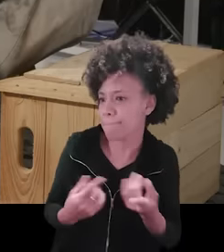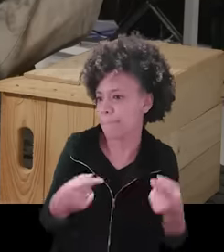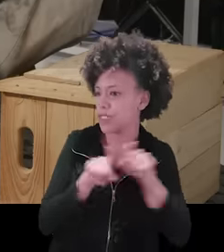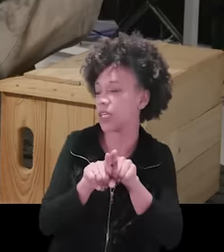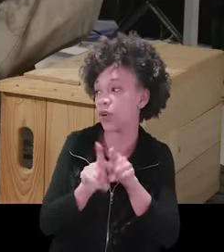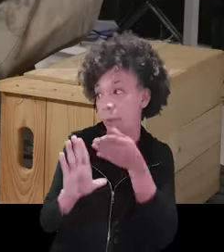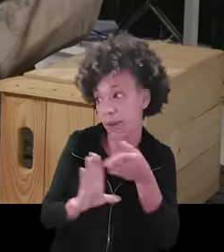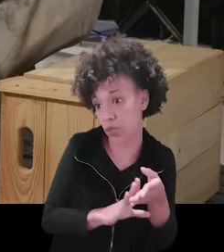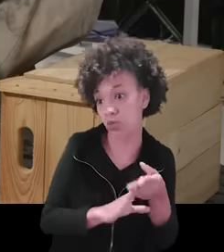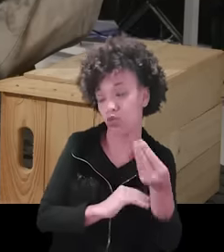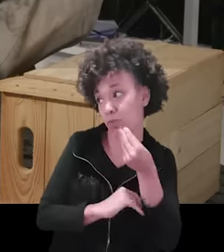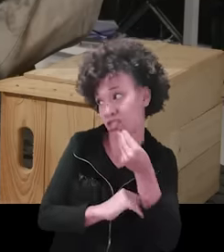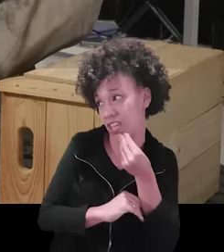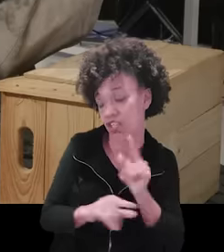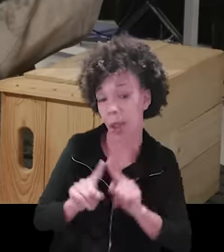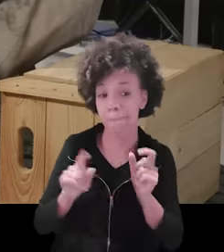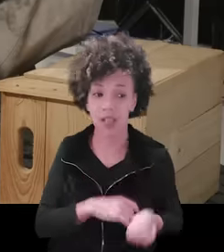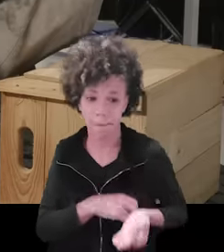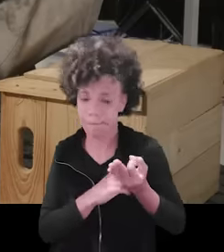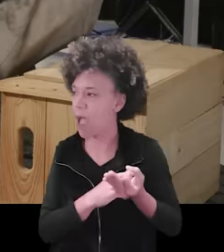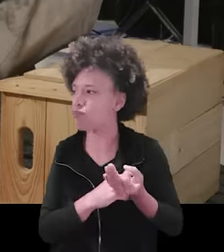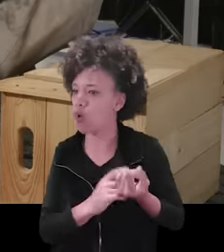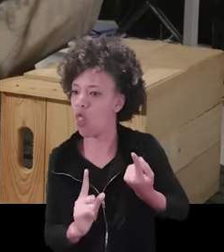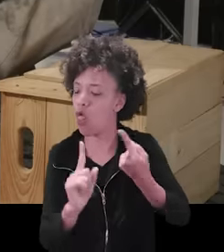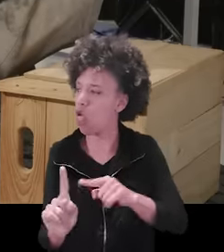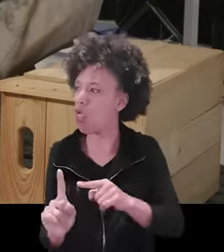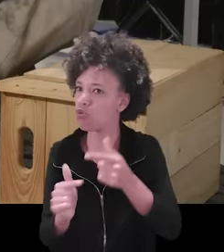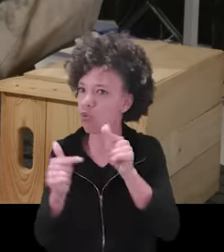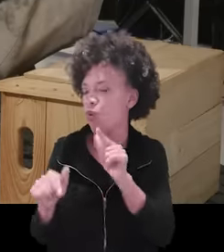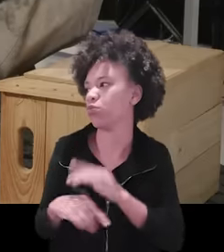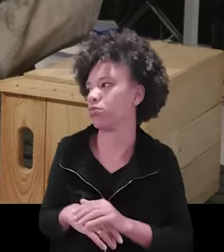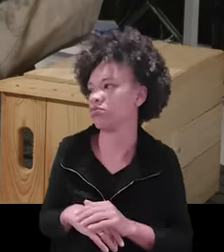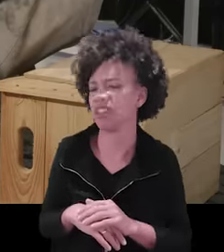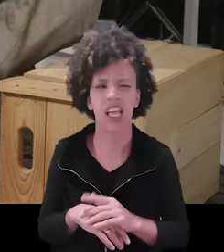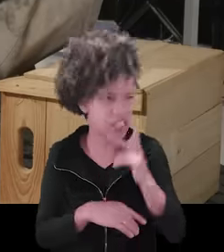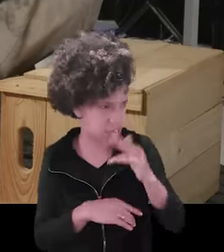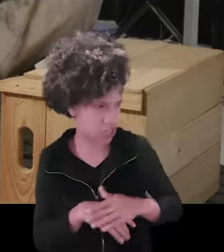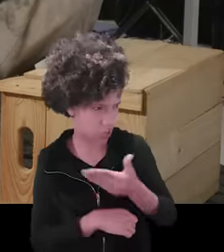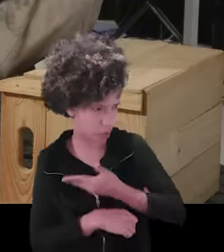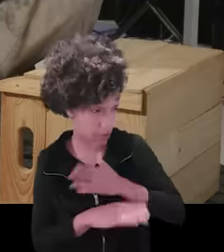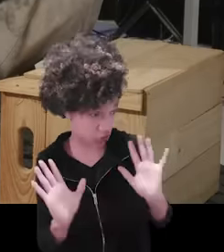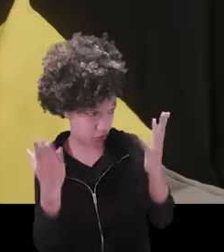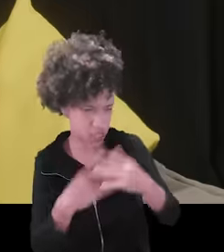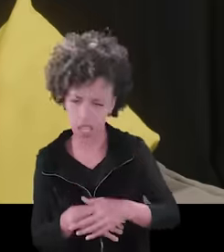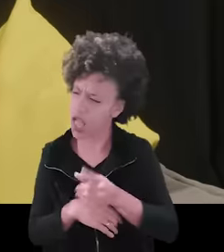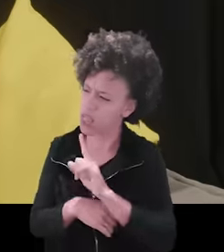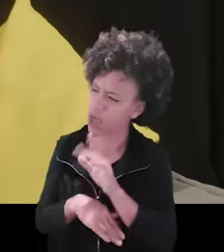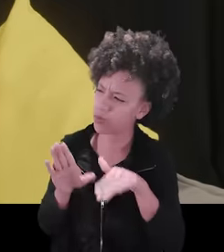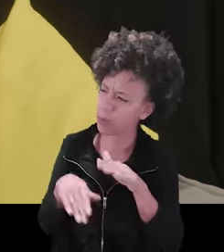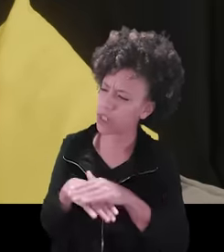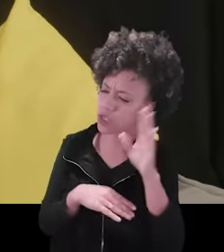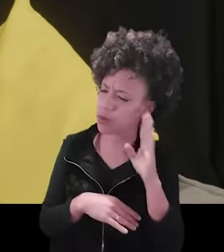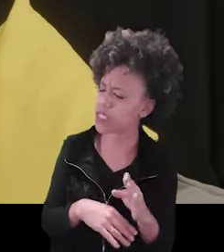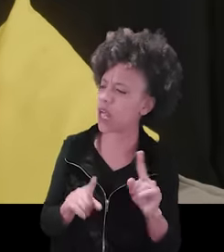parceiro Em alguns momentos e muito pau no cu em outro é assim me avisa acha que o brasileiro a festa não